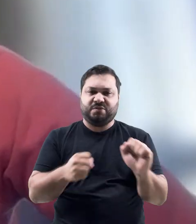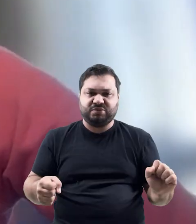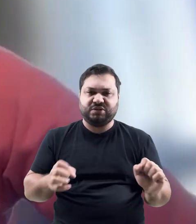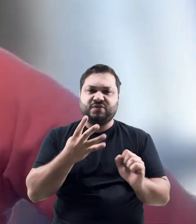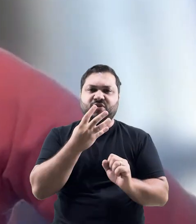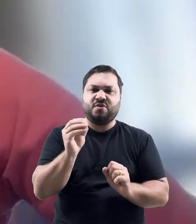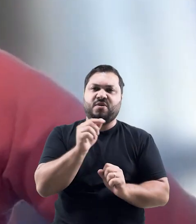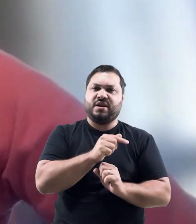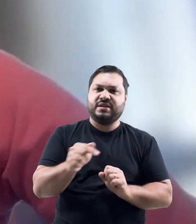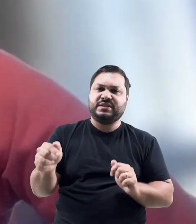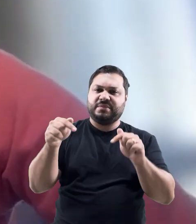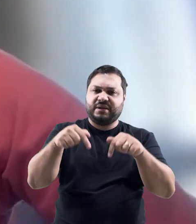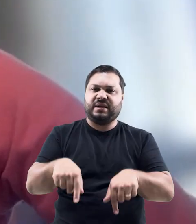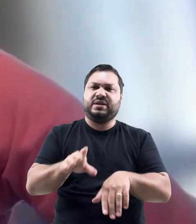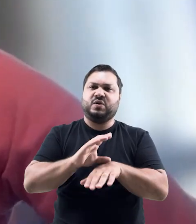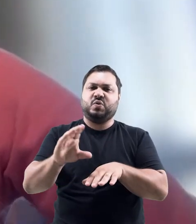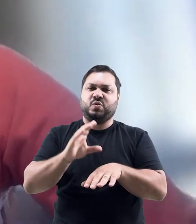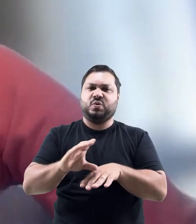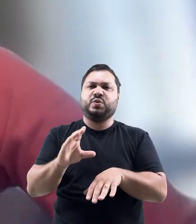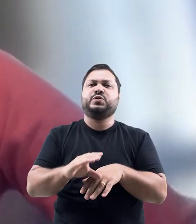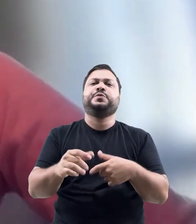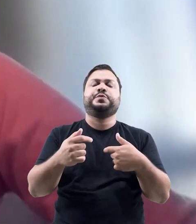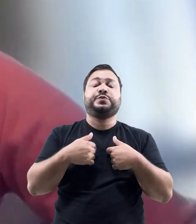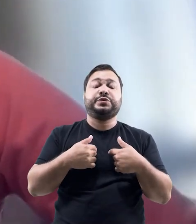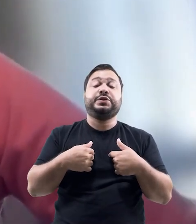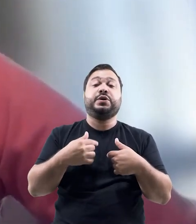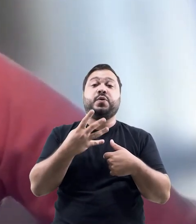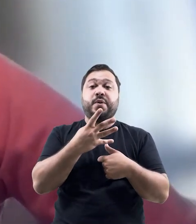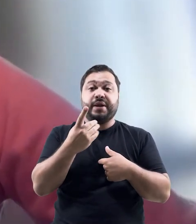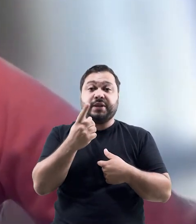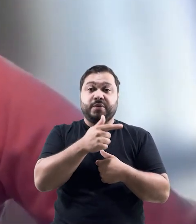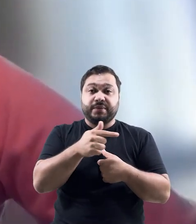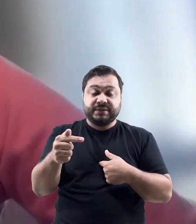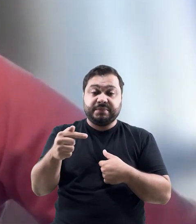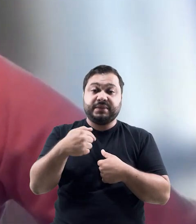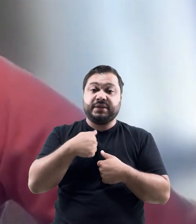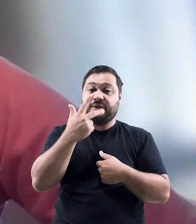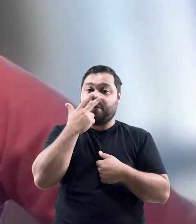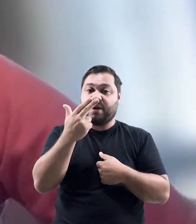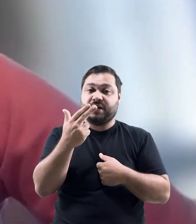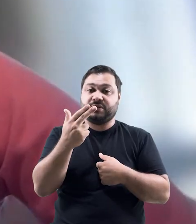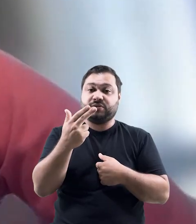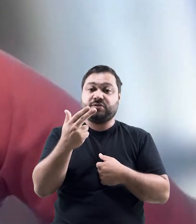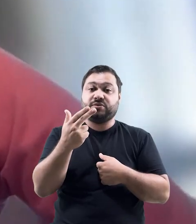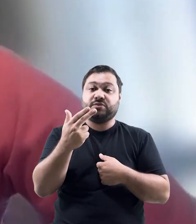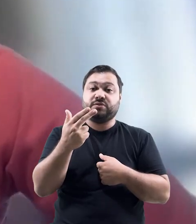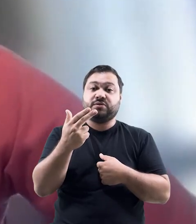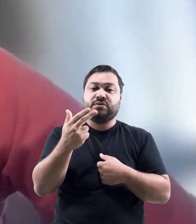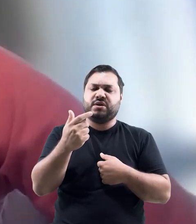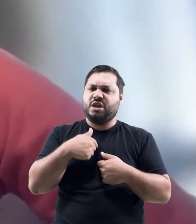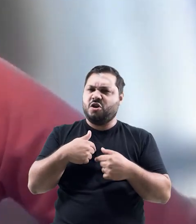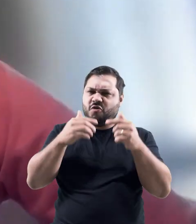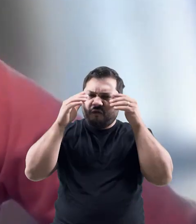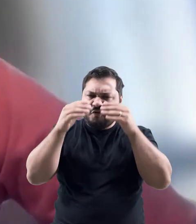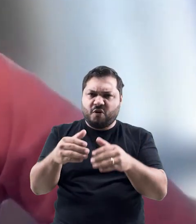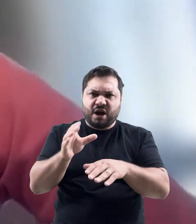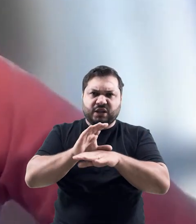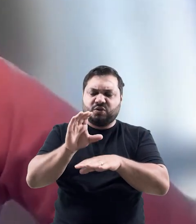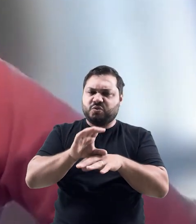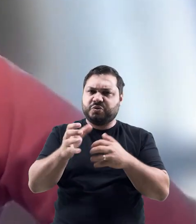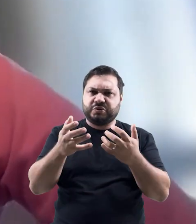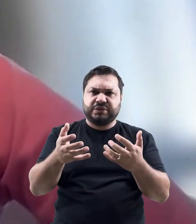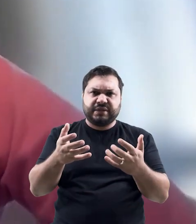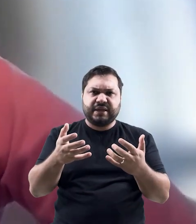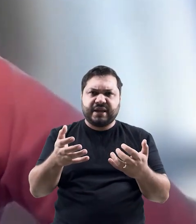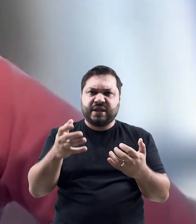possível que você tá com 40 semanas fazendo aqui esse curso. E aí eu completei 41 semanas e eu acho assim... O fato de eu estar tão focada ali naquele curso,